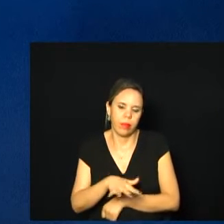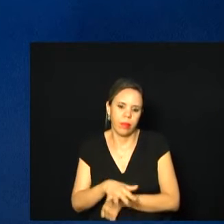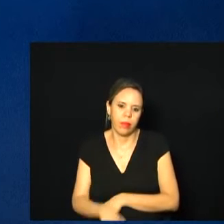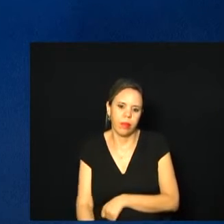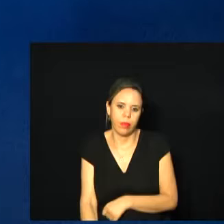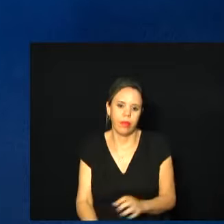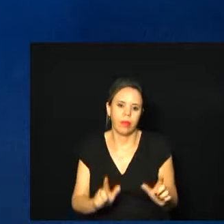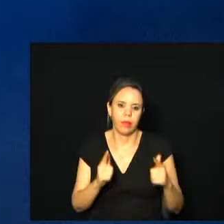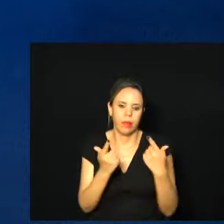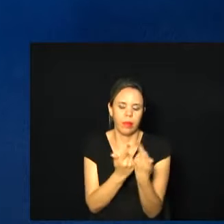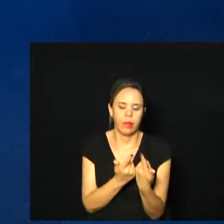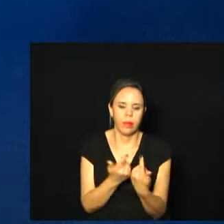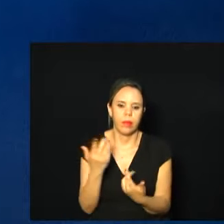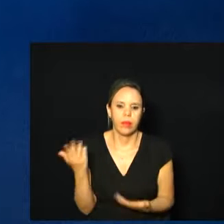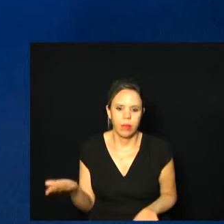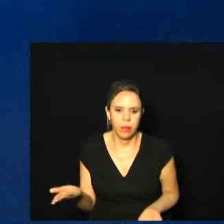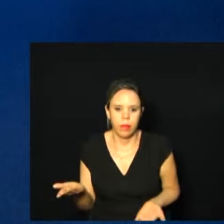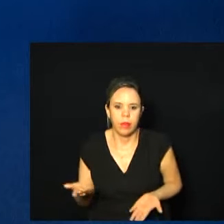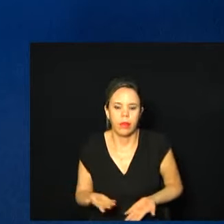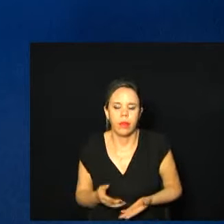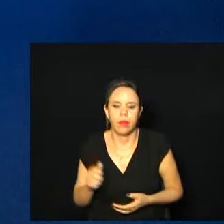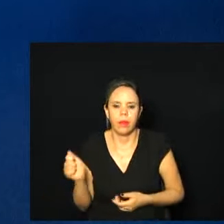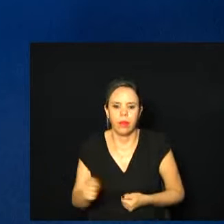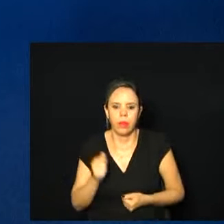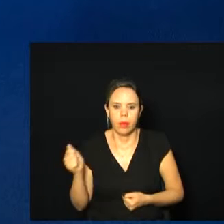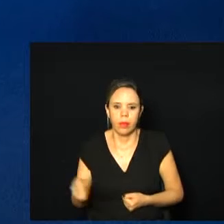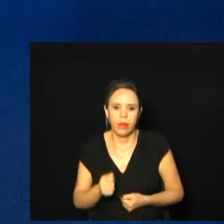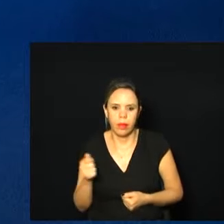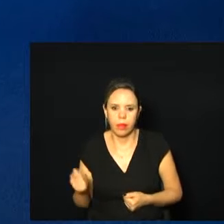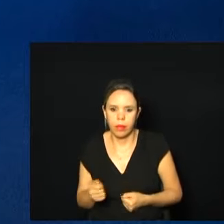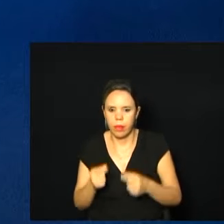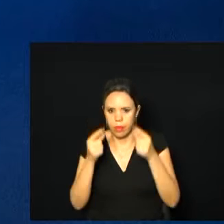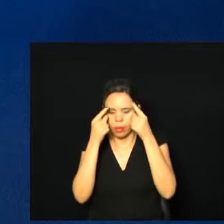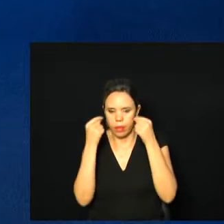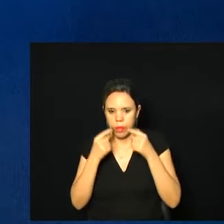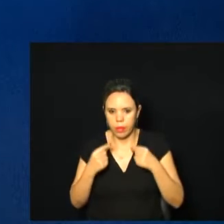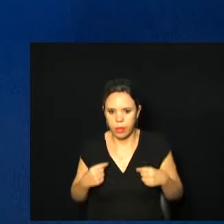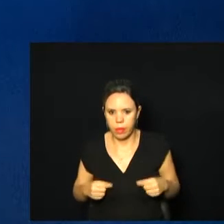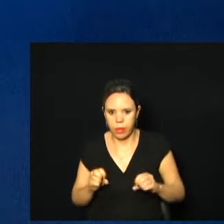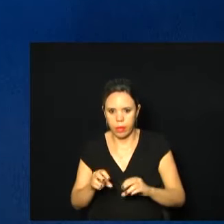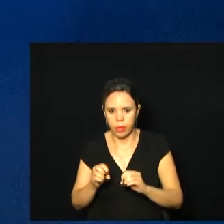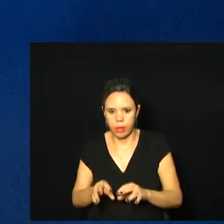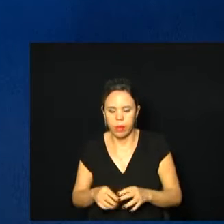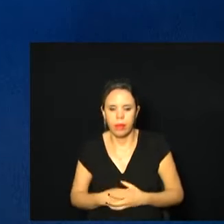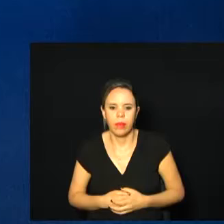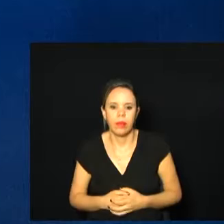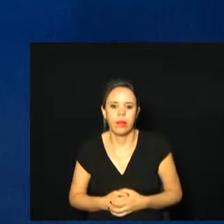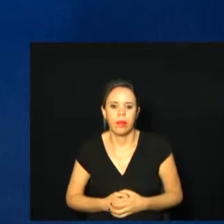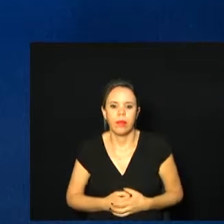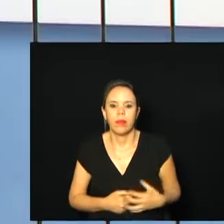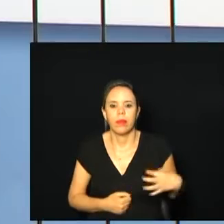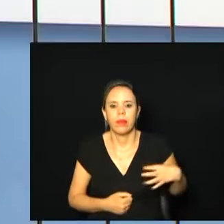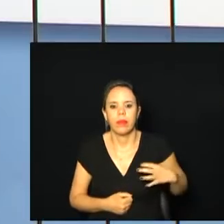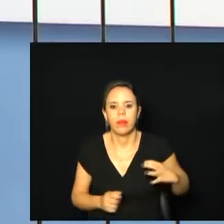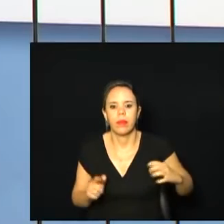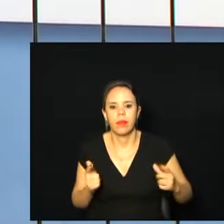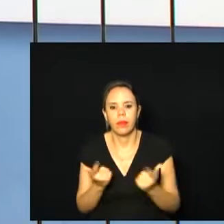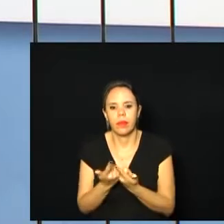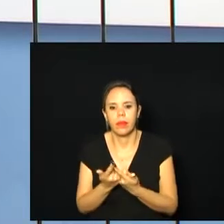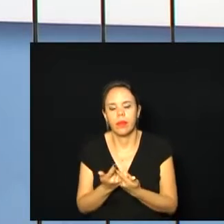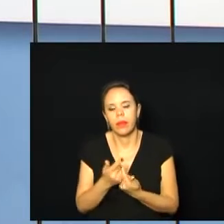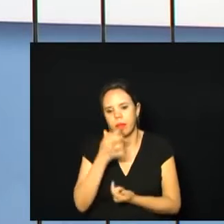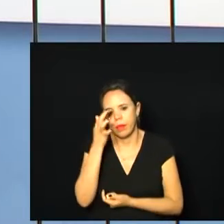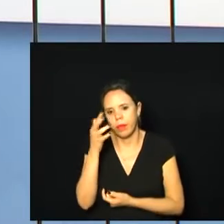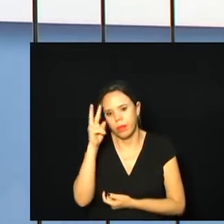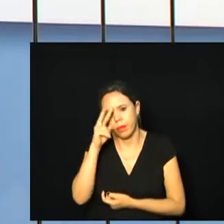o Grupo Primavera e a Associação Tigrinhos Comunidade Educandos Educadores Sociais. O Grupo Primavera, a